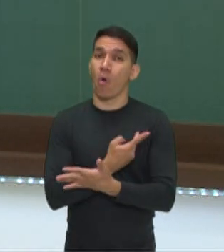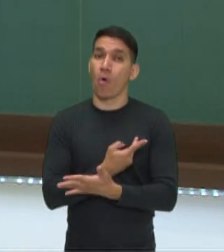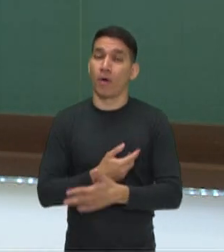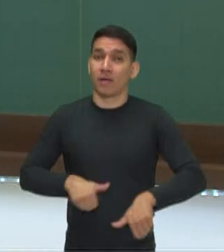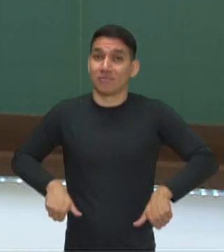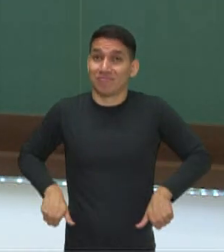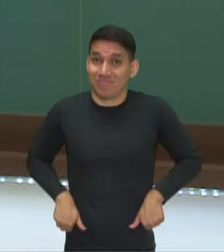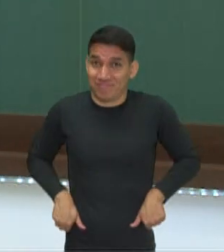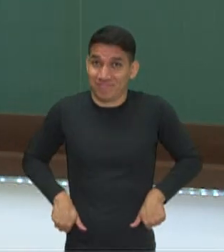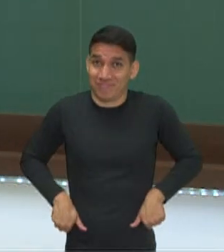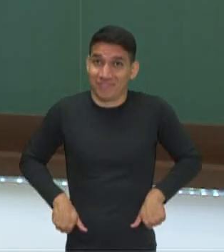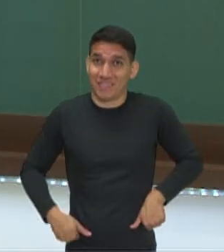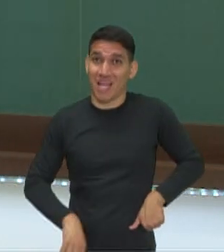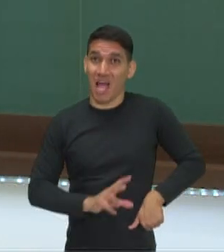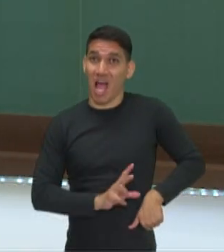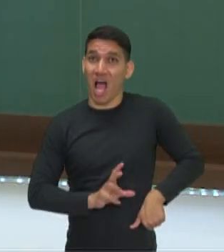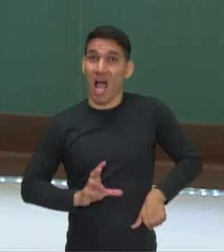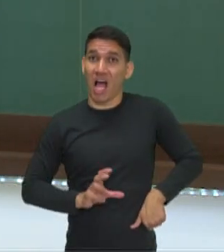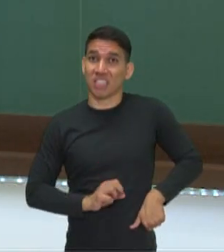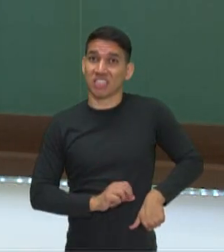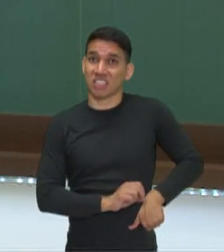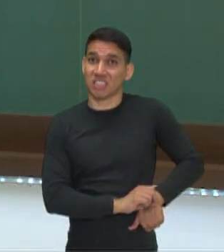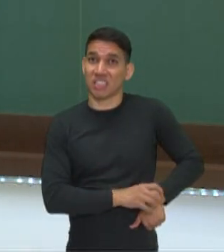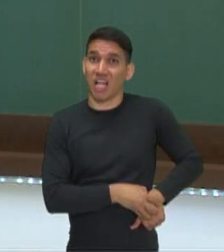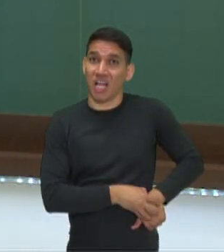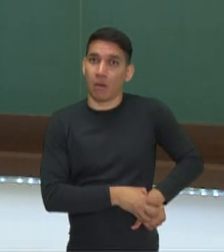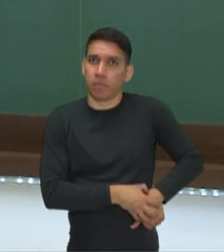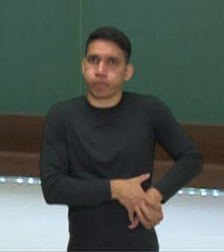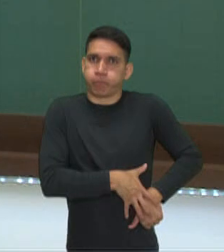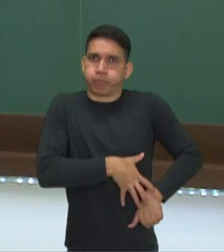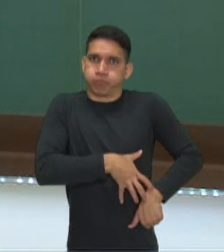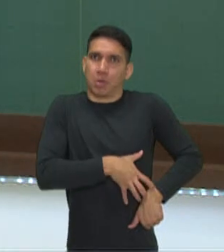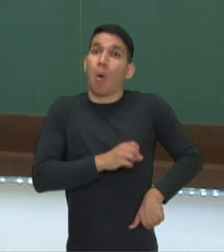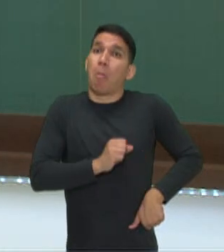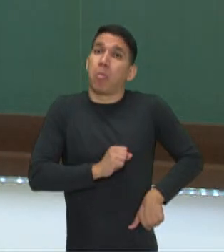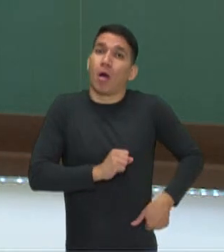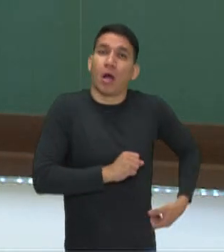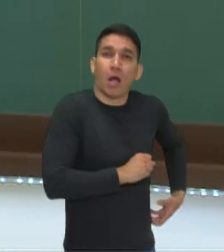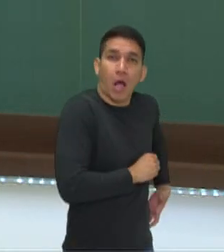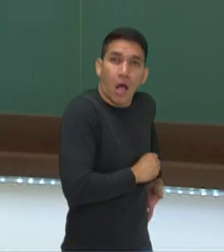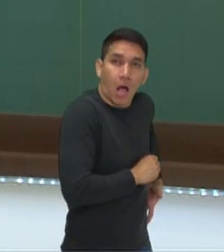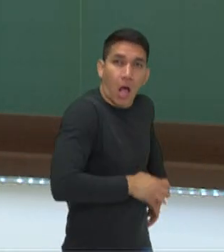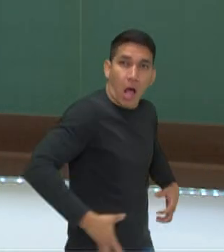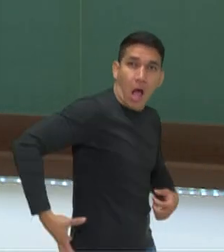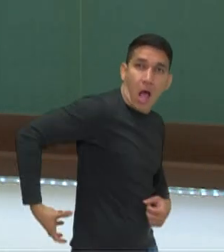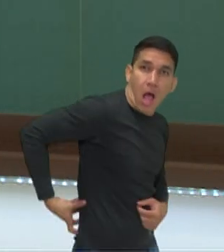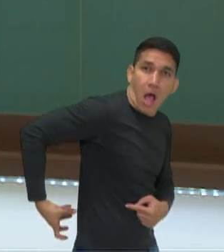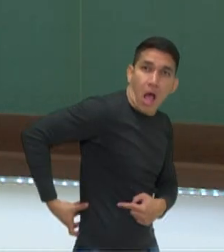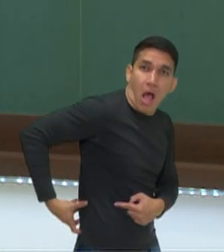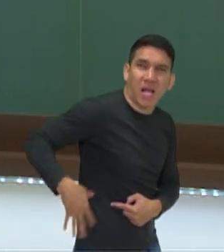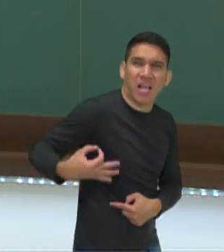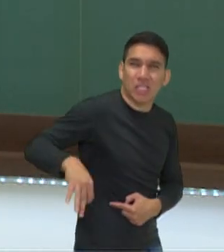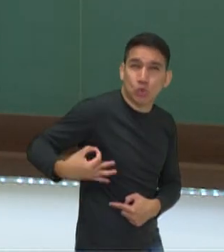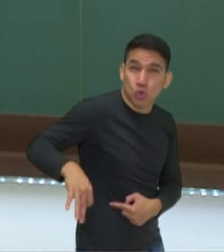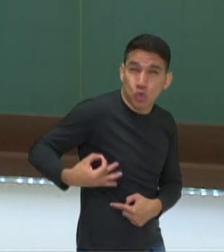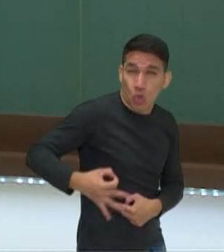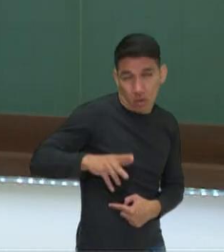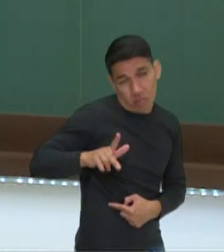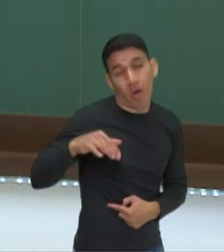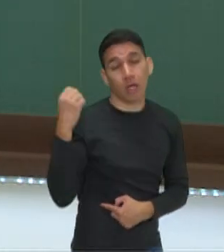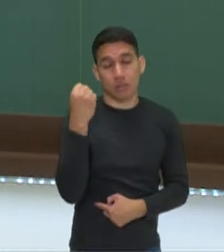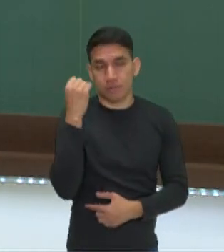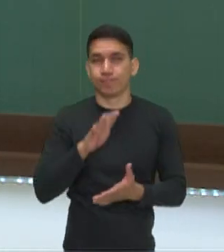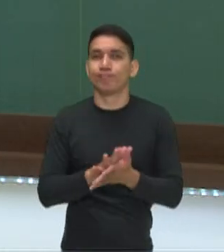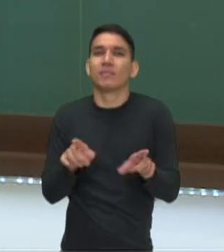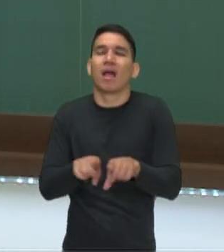rins e na bexiga provocam bastante dor na parte das costas, né, onde estão situados os rins, bastante